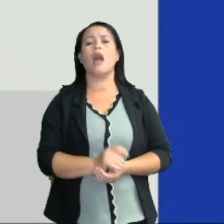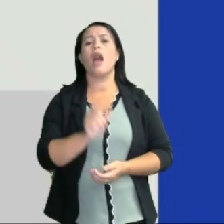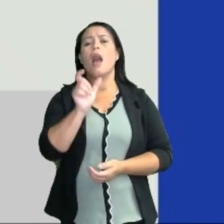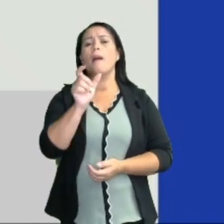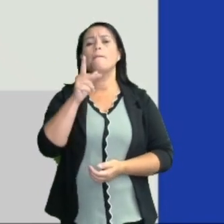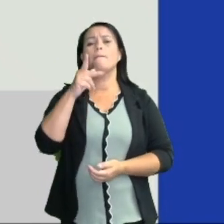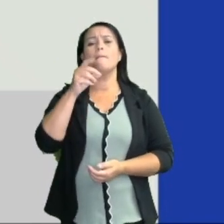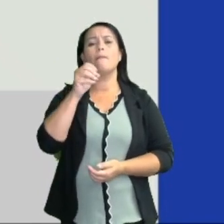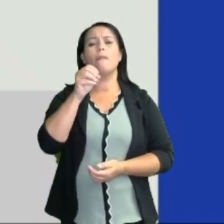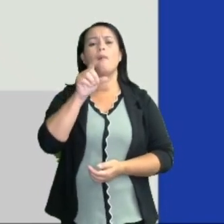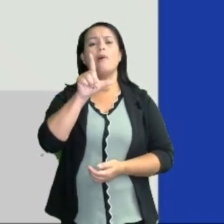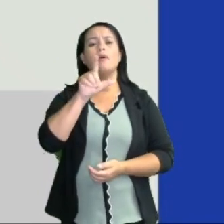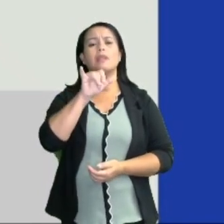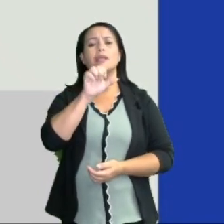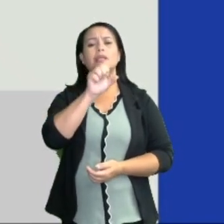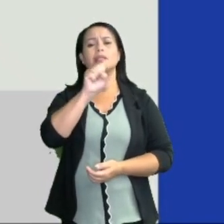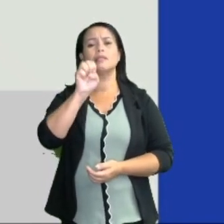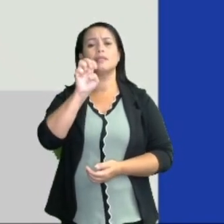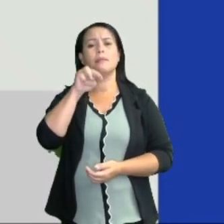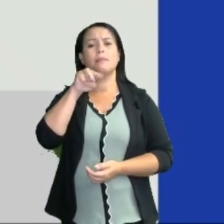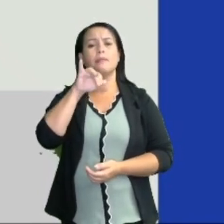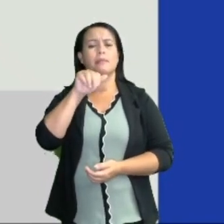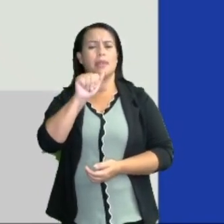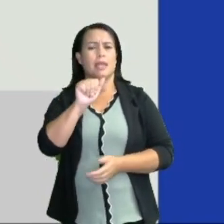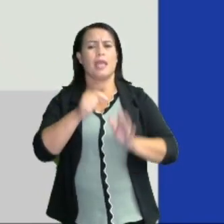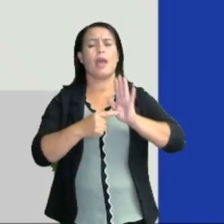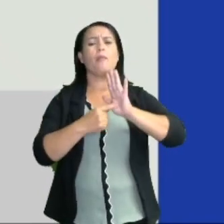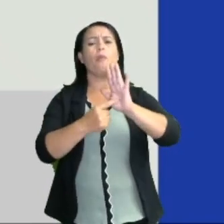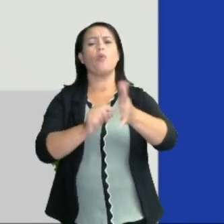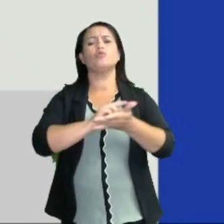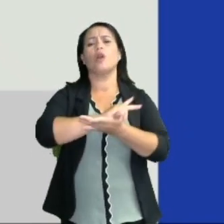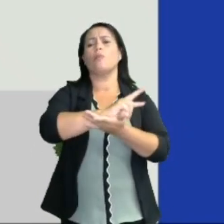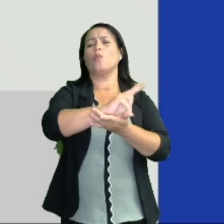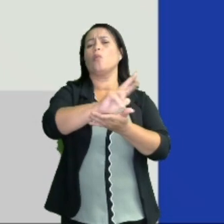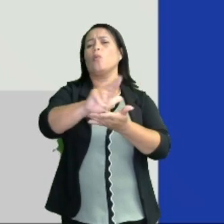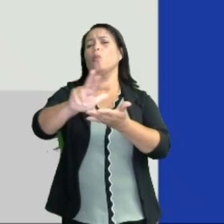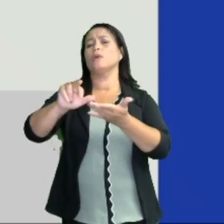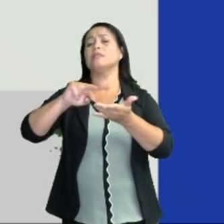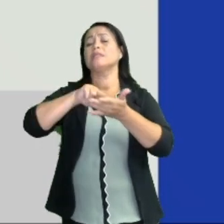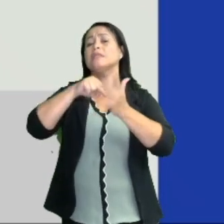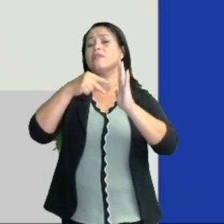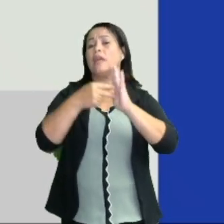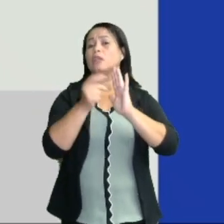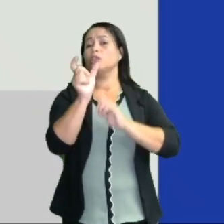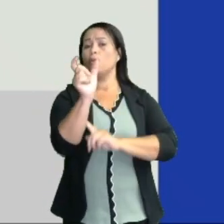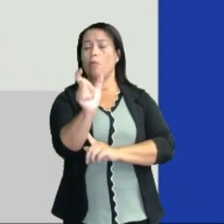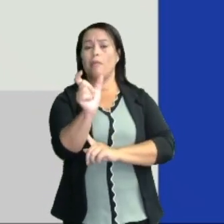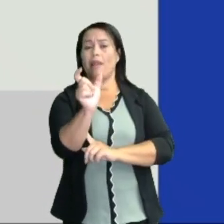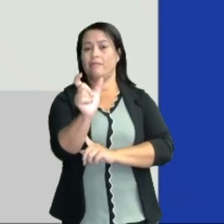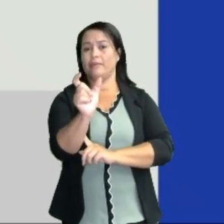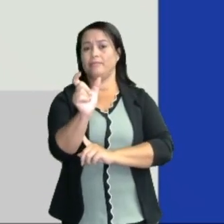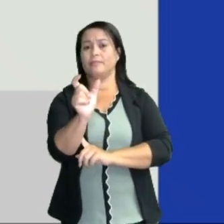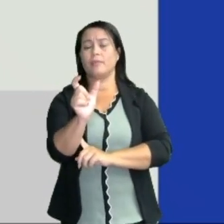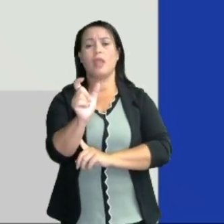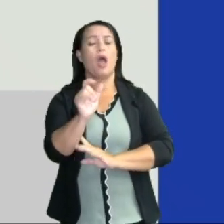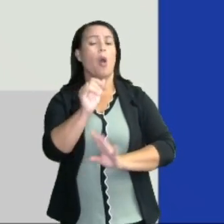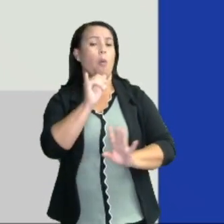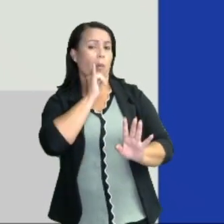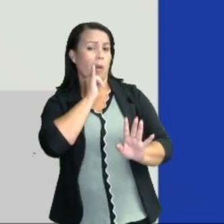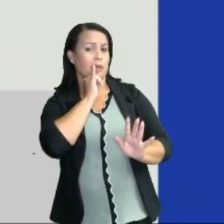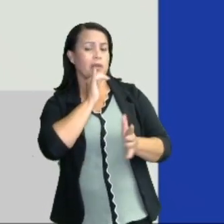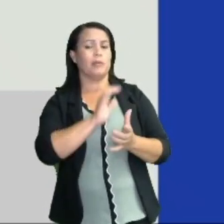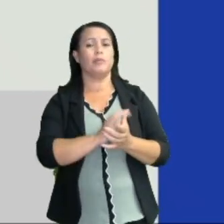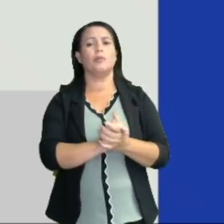A polissemia representa a multiplicidade de significados de uma palavra. Ou